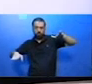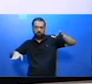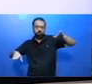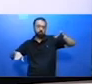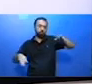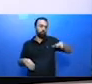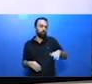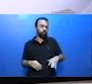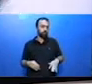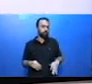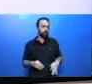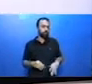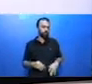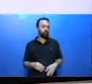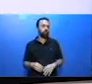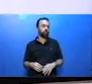menor.